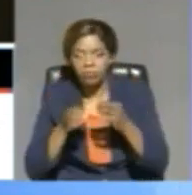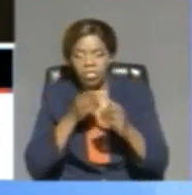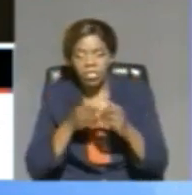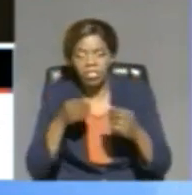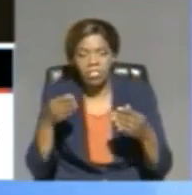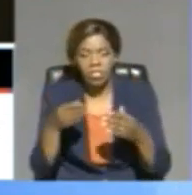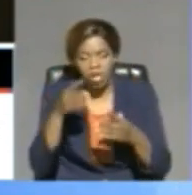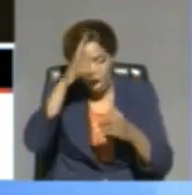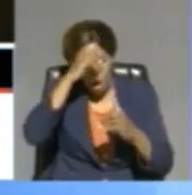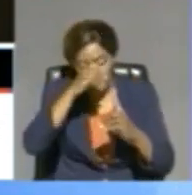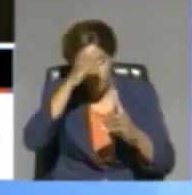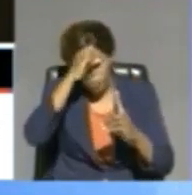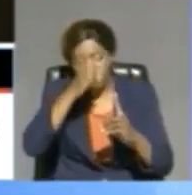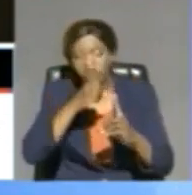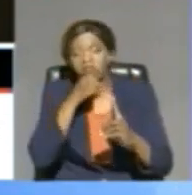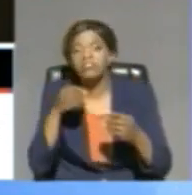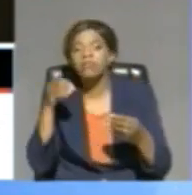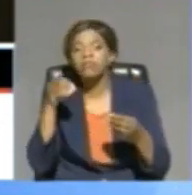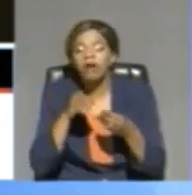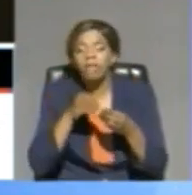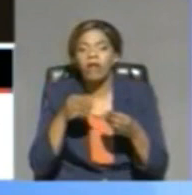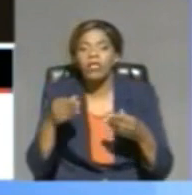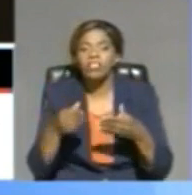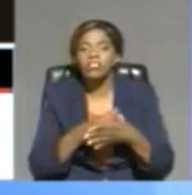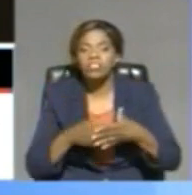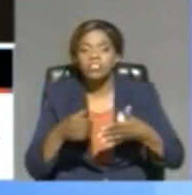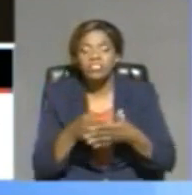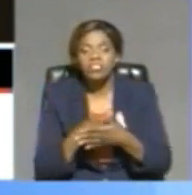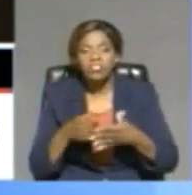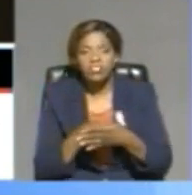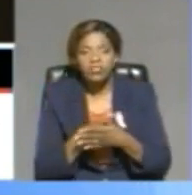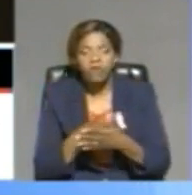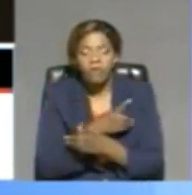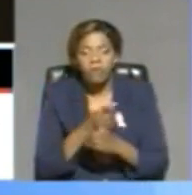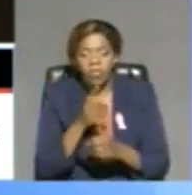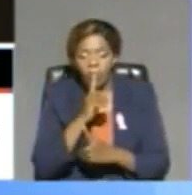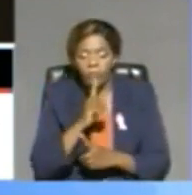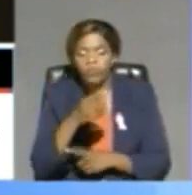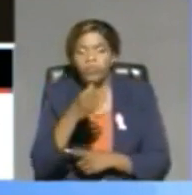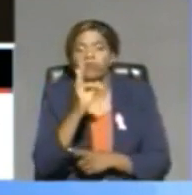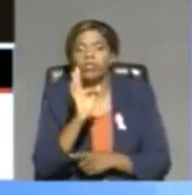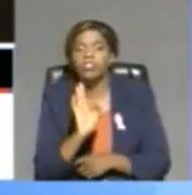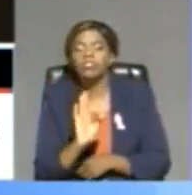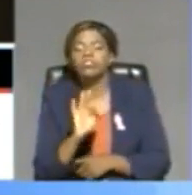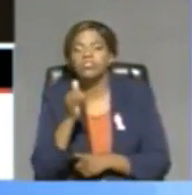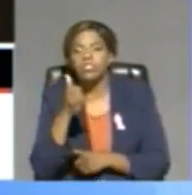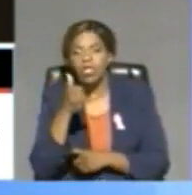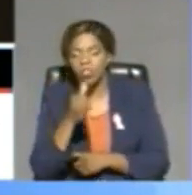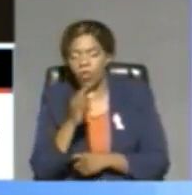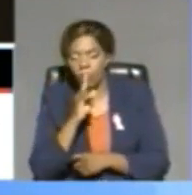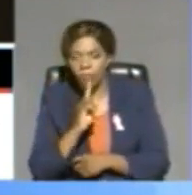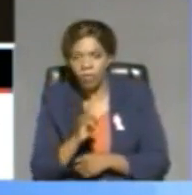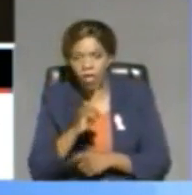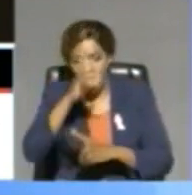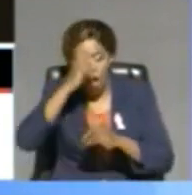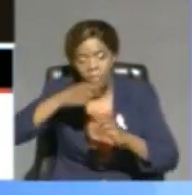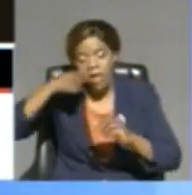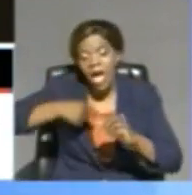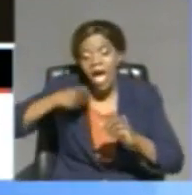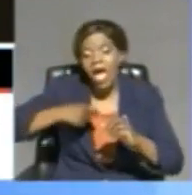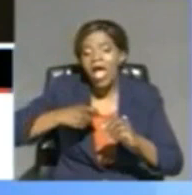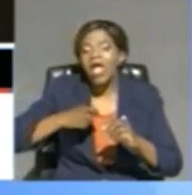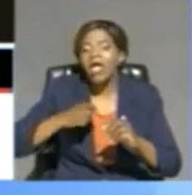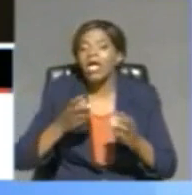governante nos últimos 200 anos, olhando para o século XIX, tem 42 anos, é um parlamentar bilionário, tem